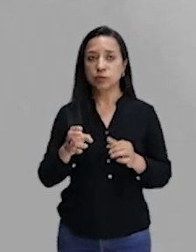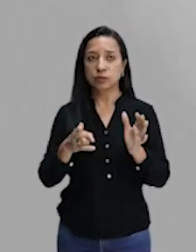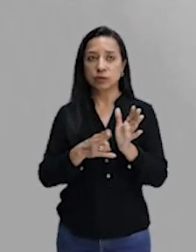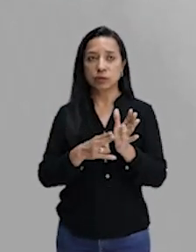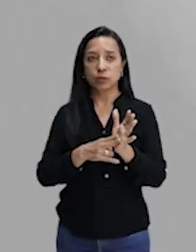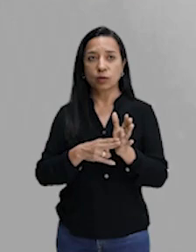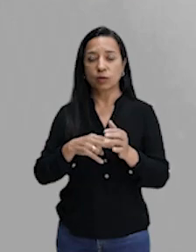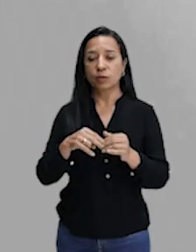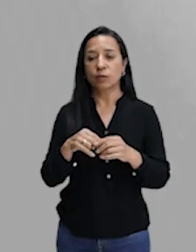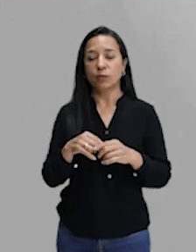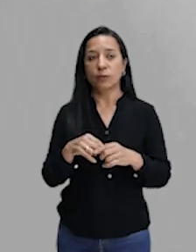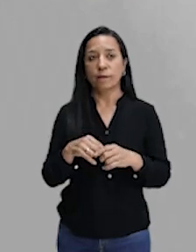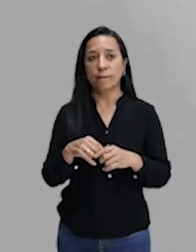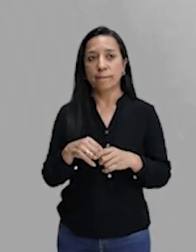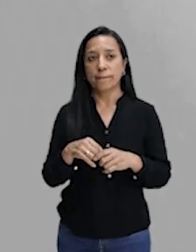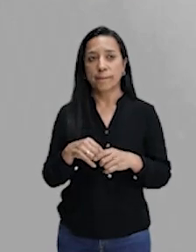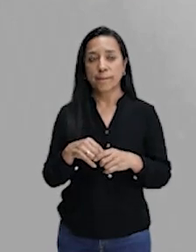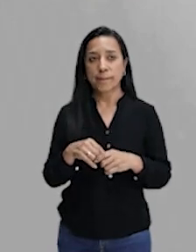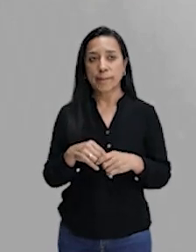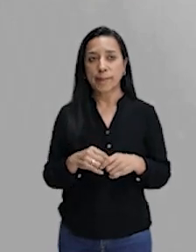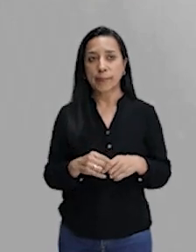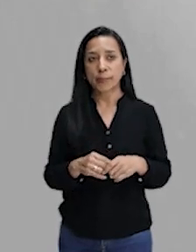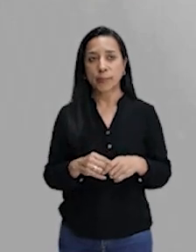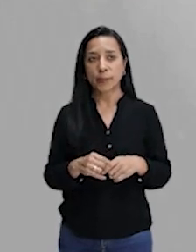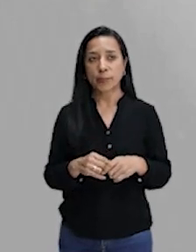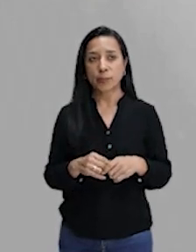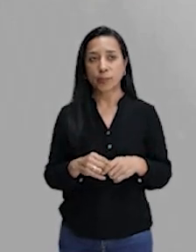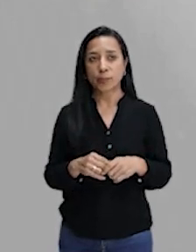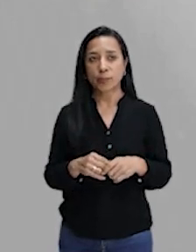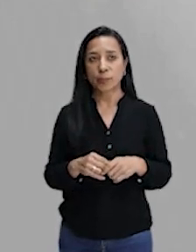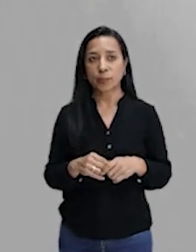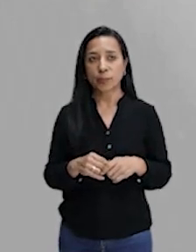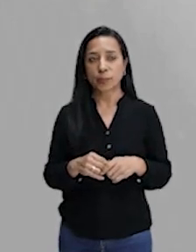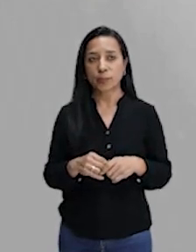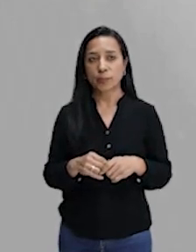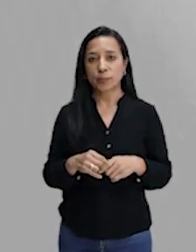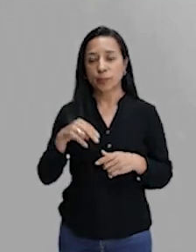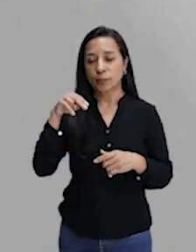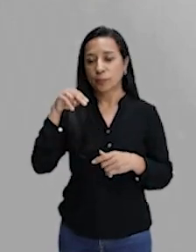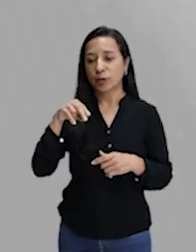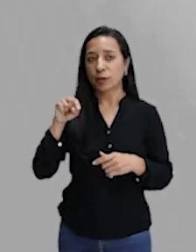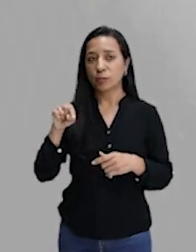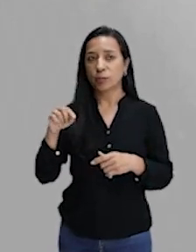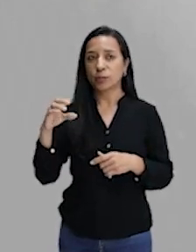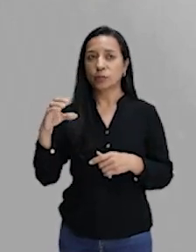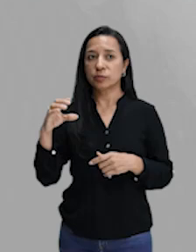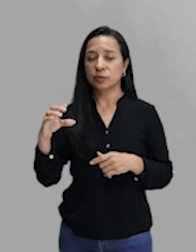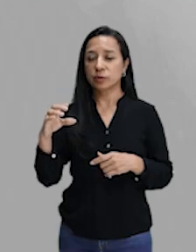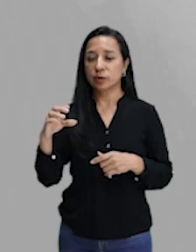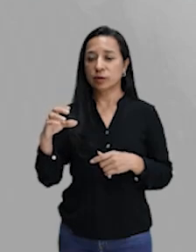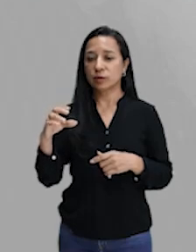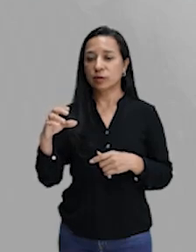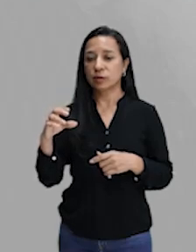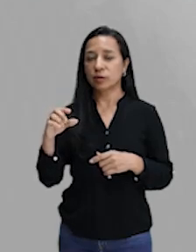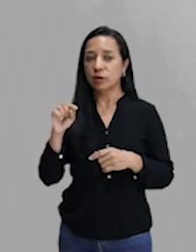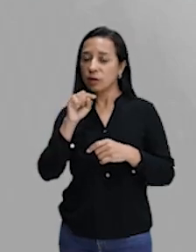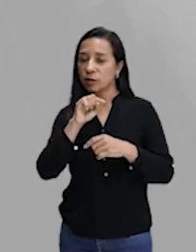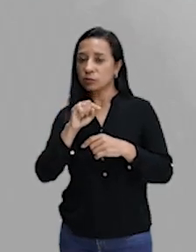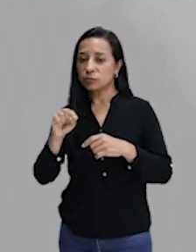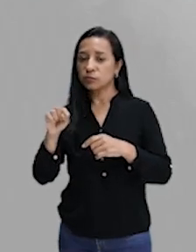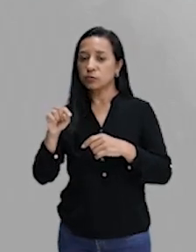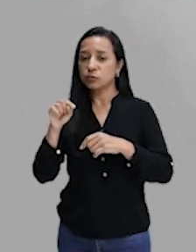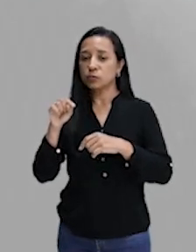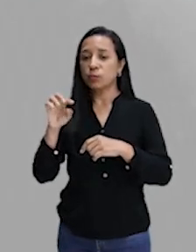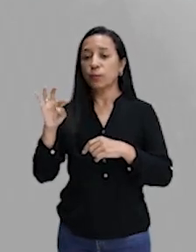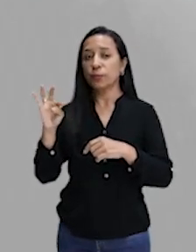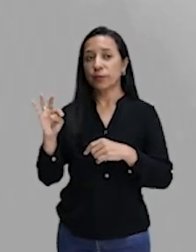número de cargas né número de partículas vezes a carga elementar dividido pelo tempo nós vamos fazer